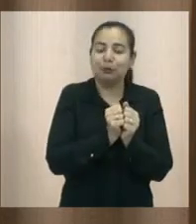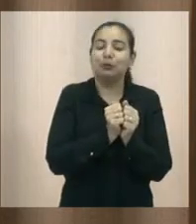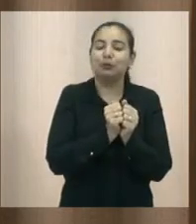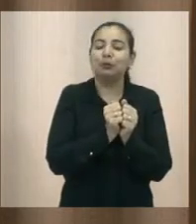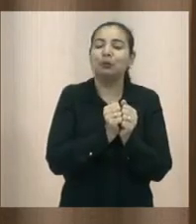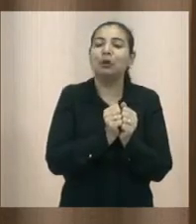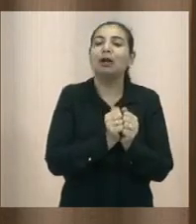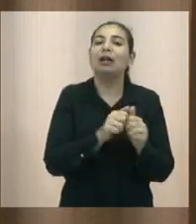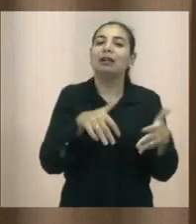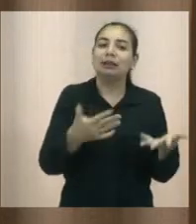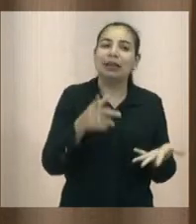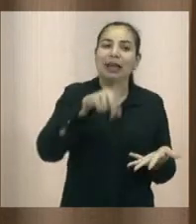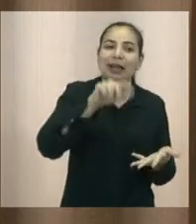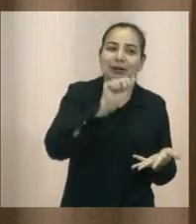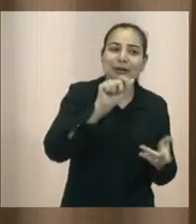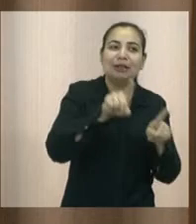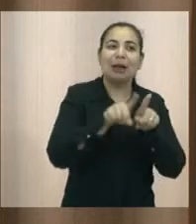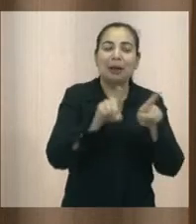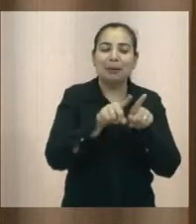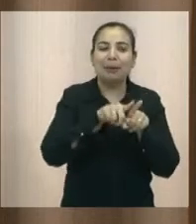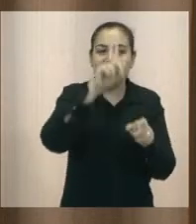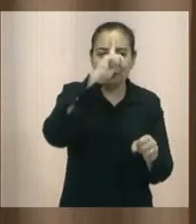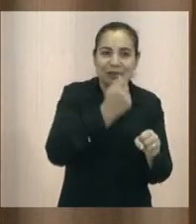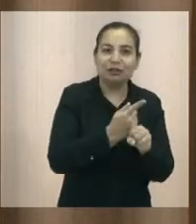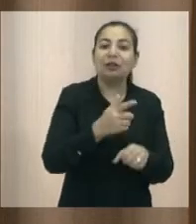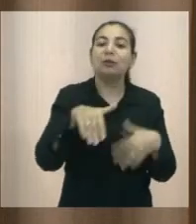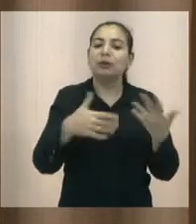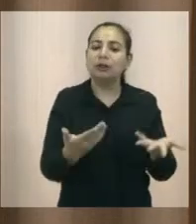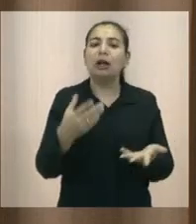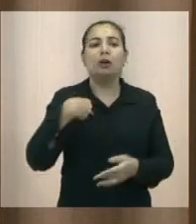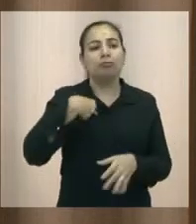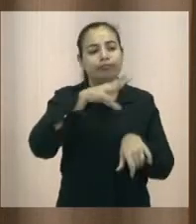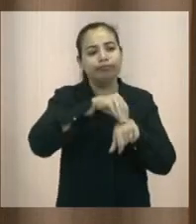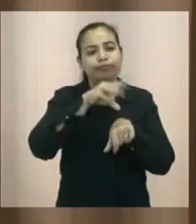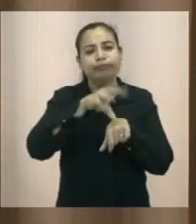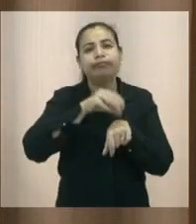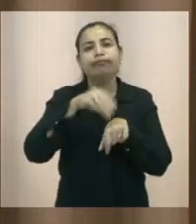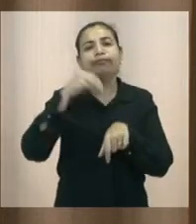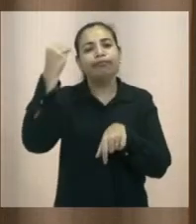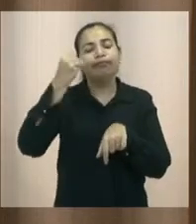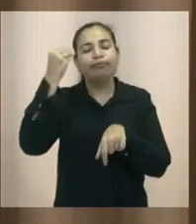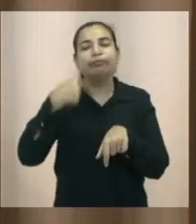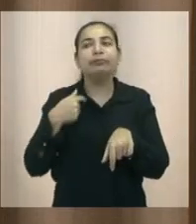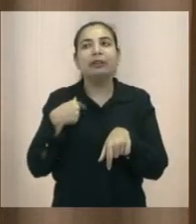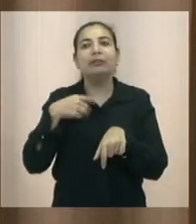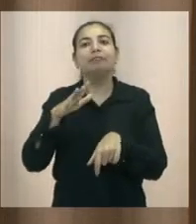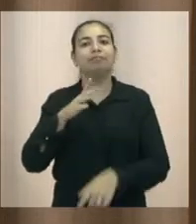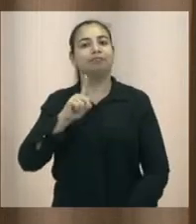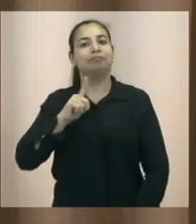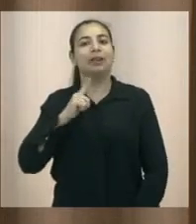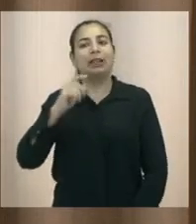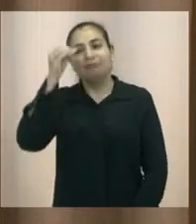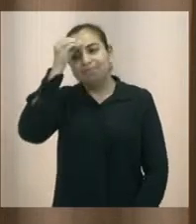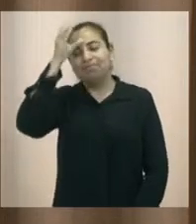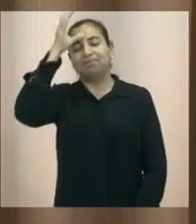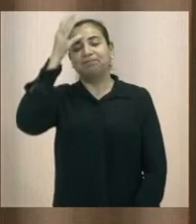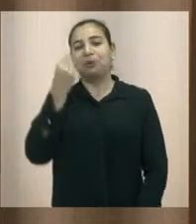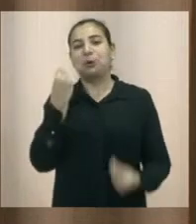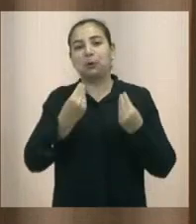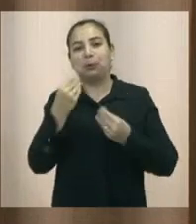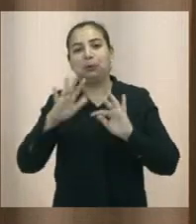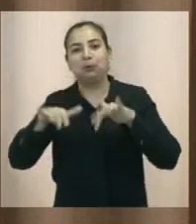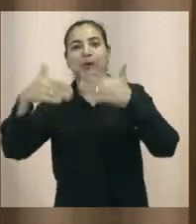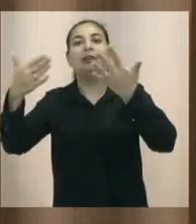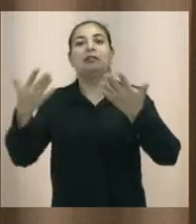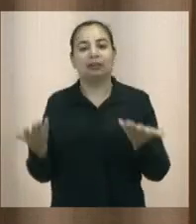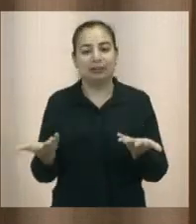associação como da gestão já, então já amelhorou uma experiência para que a gente pudesse avançar. E aí, esse